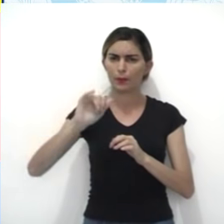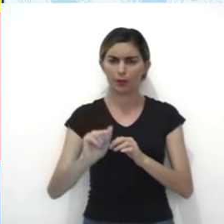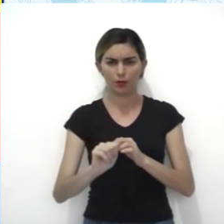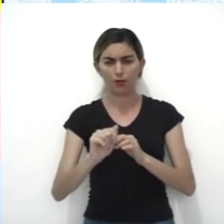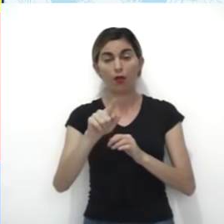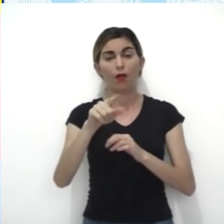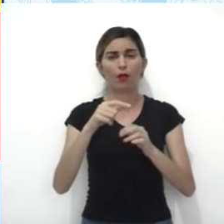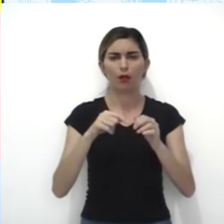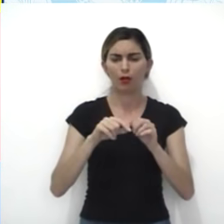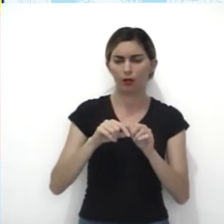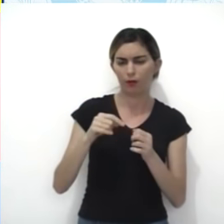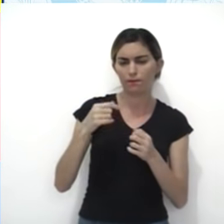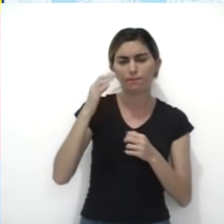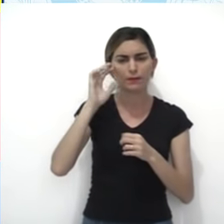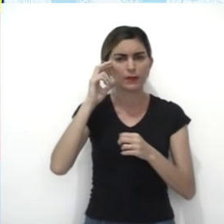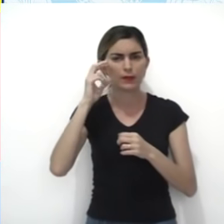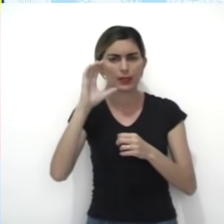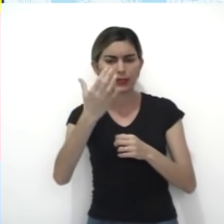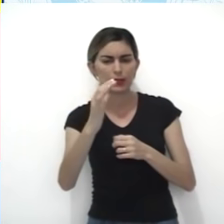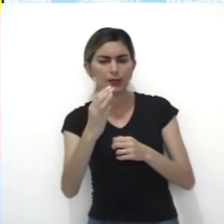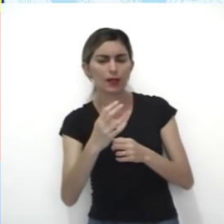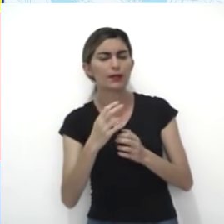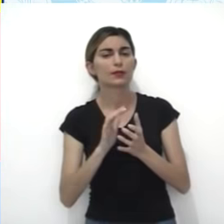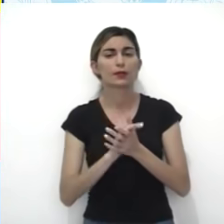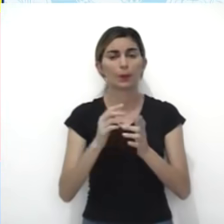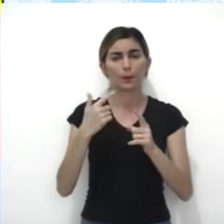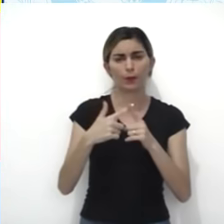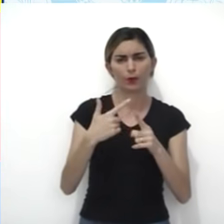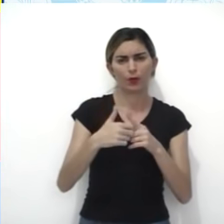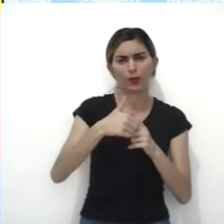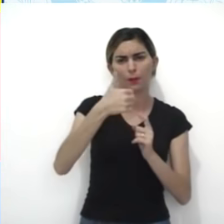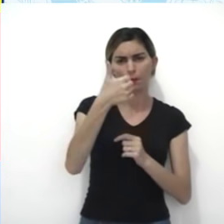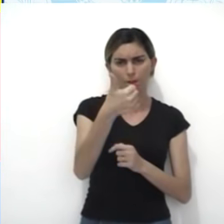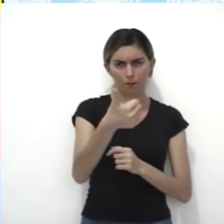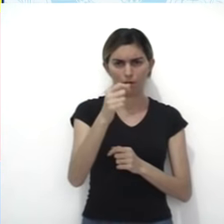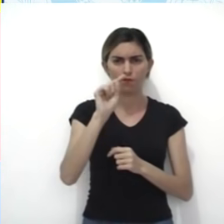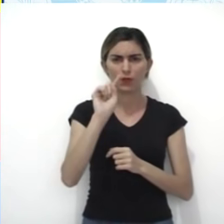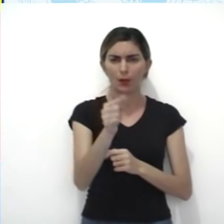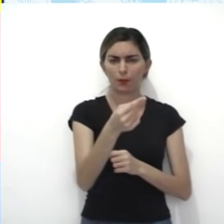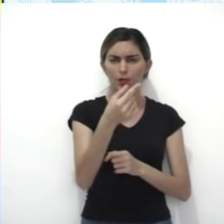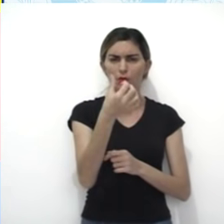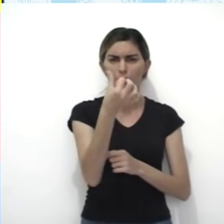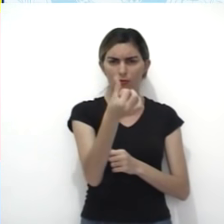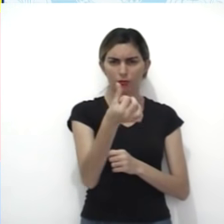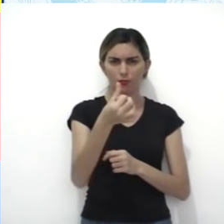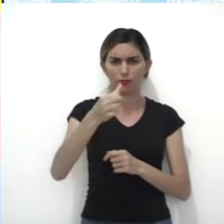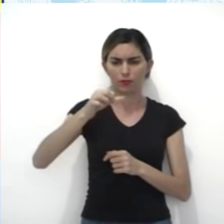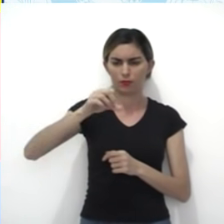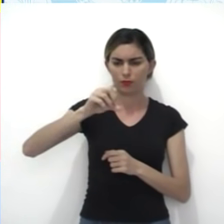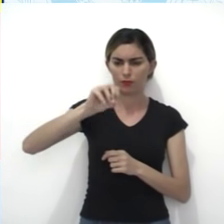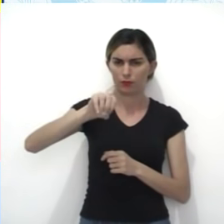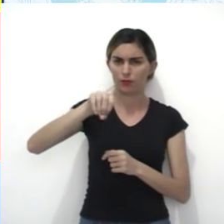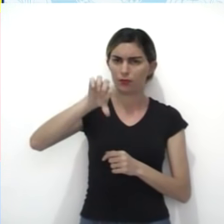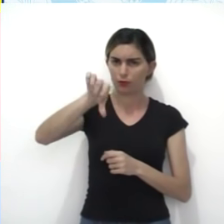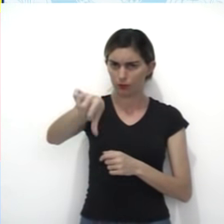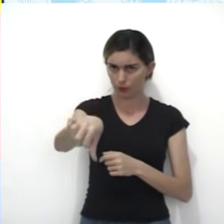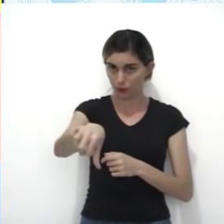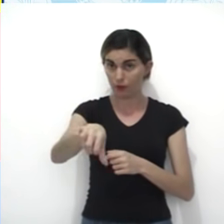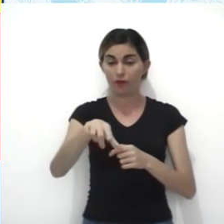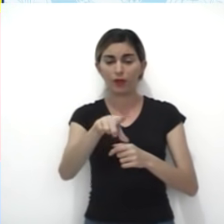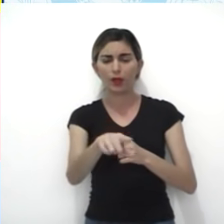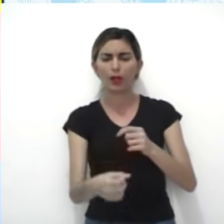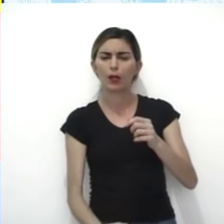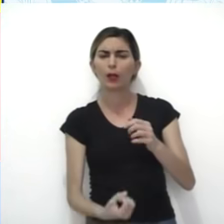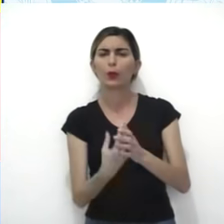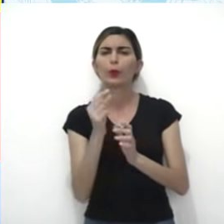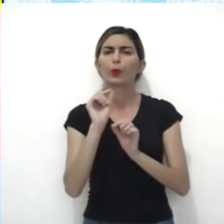trabalho e galileu é um divisor de águas para a ciência porque em 1609 o italiano realizou